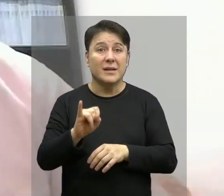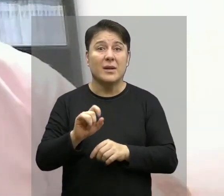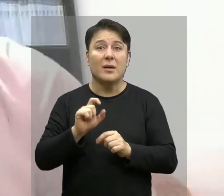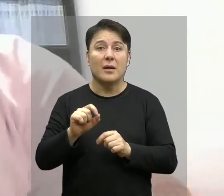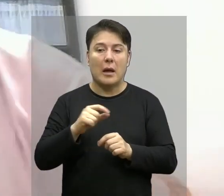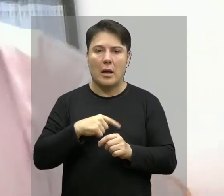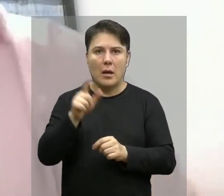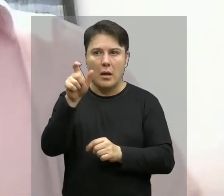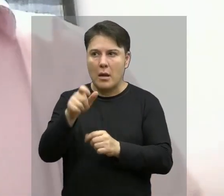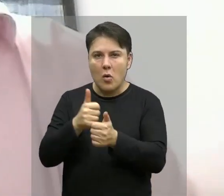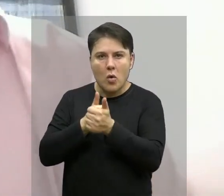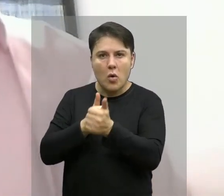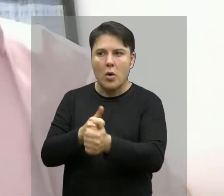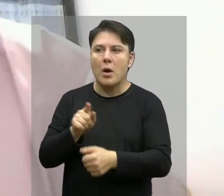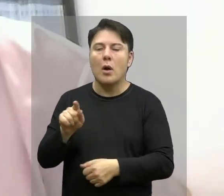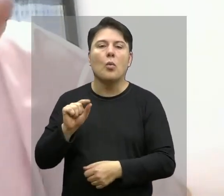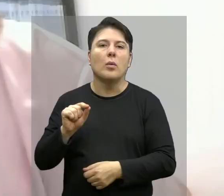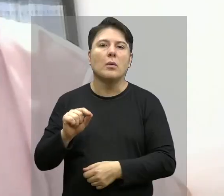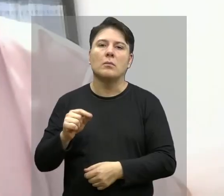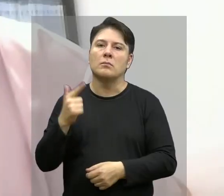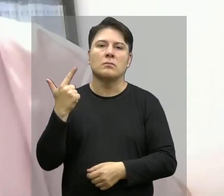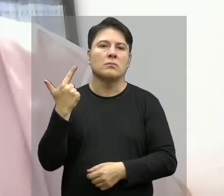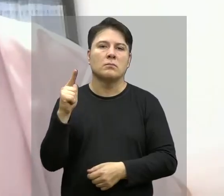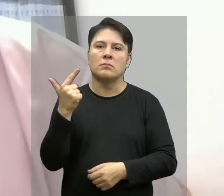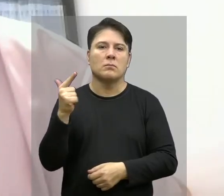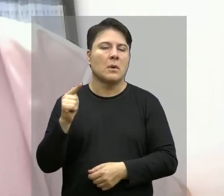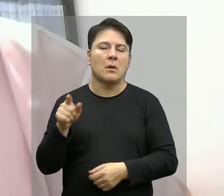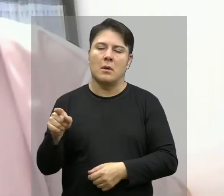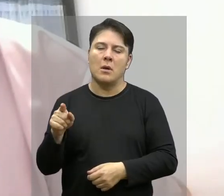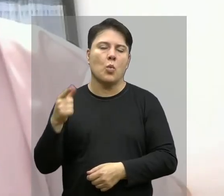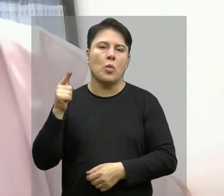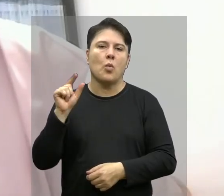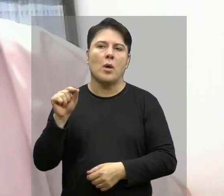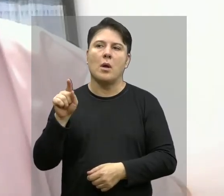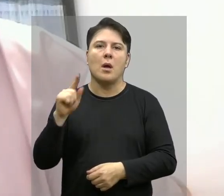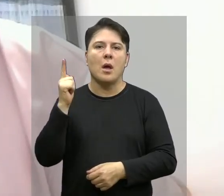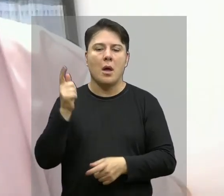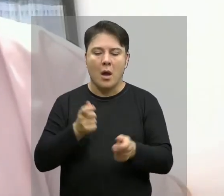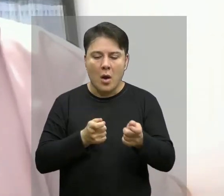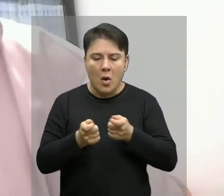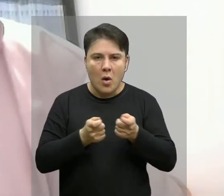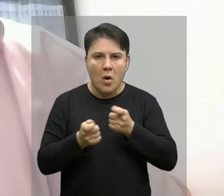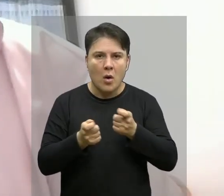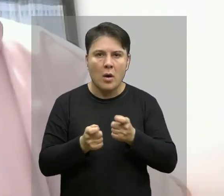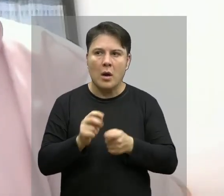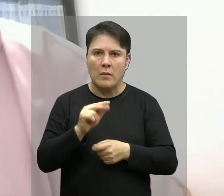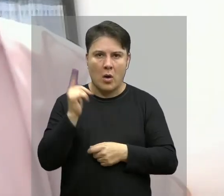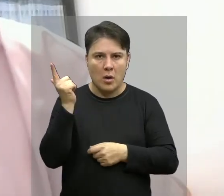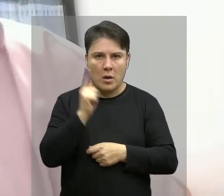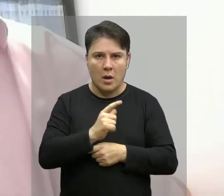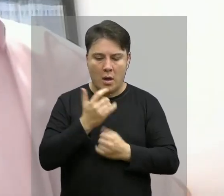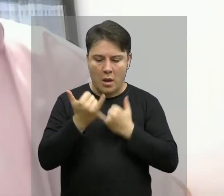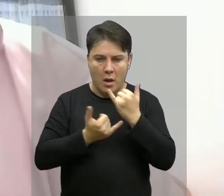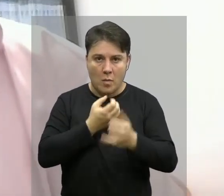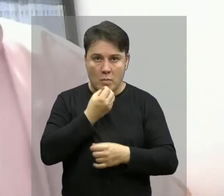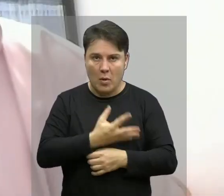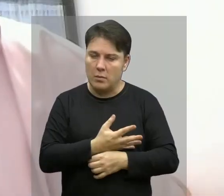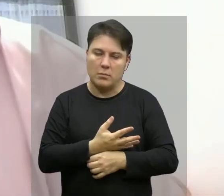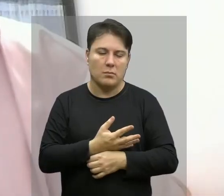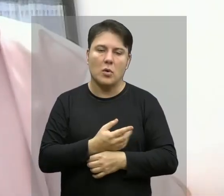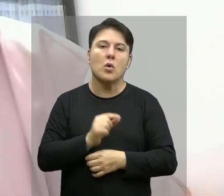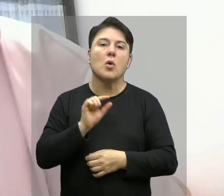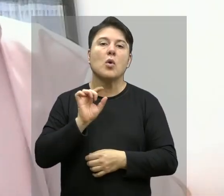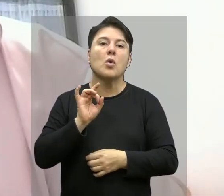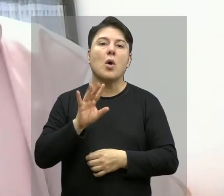acompanha o jogador, não existe você controlar e se dar bem com o jogo. Quem se dá bem com o jogo